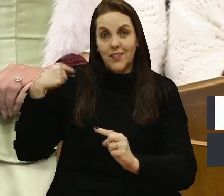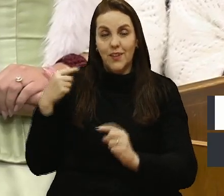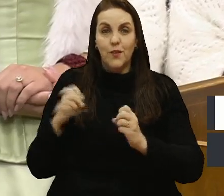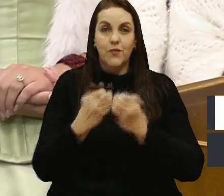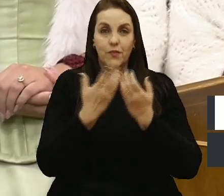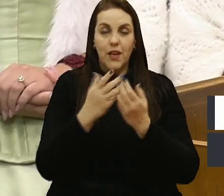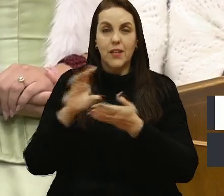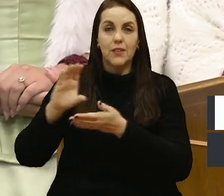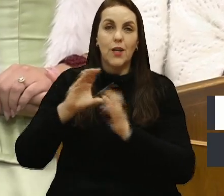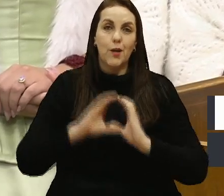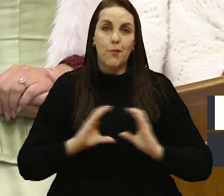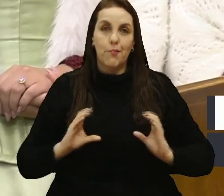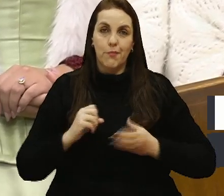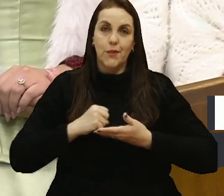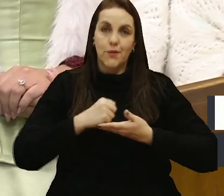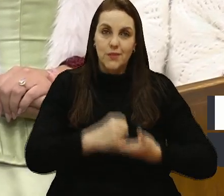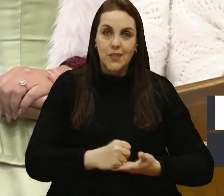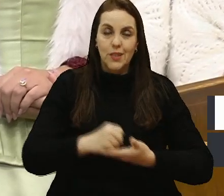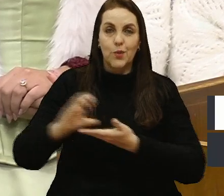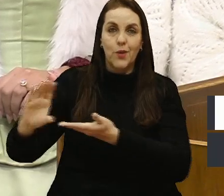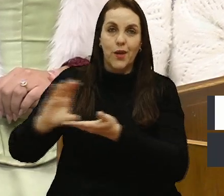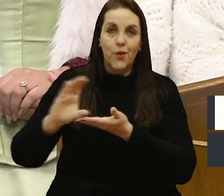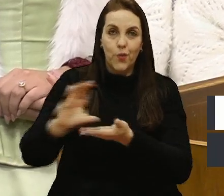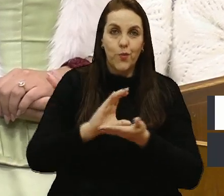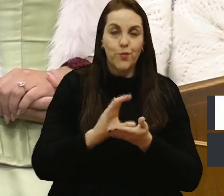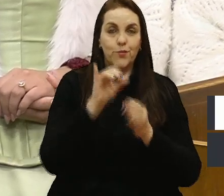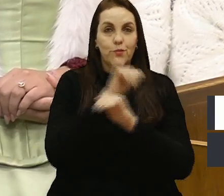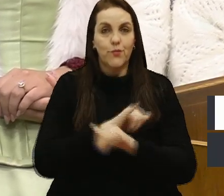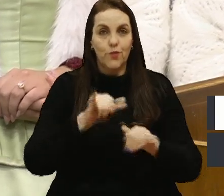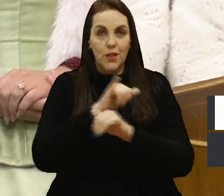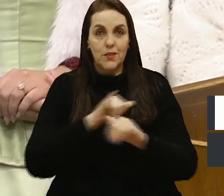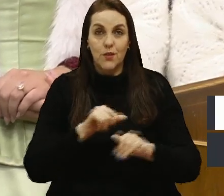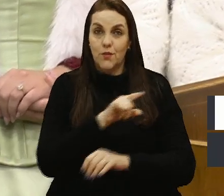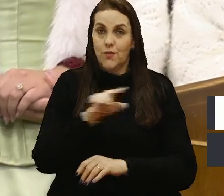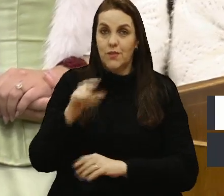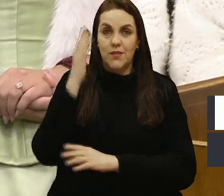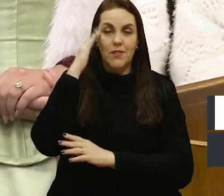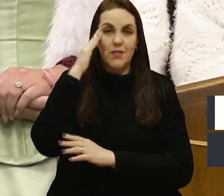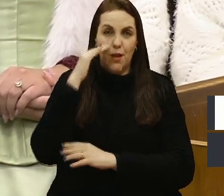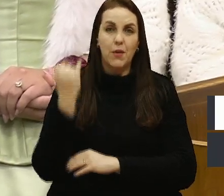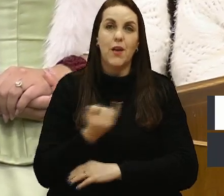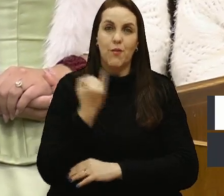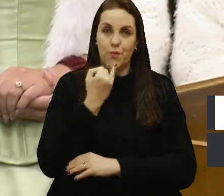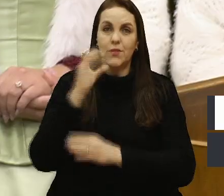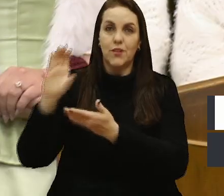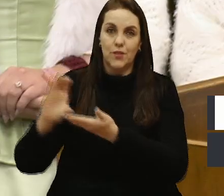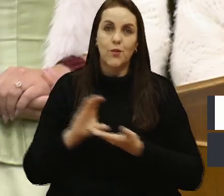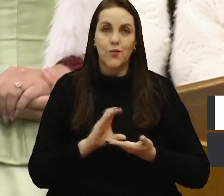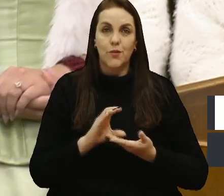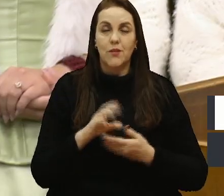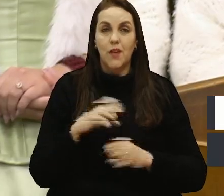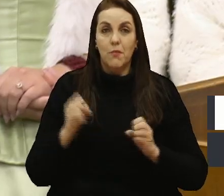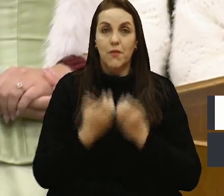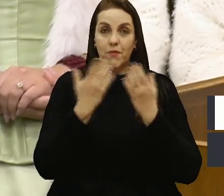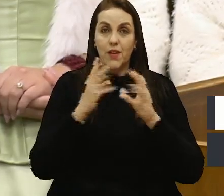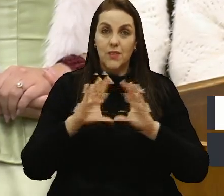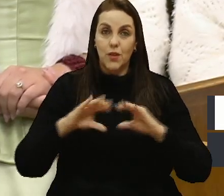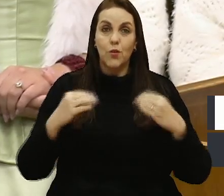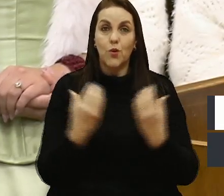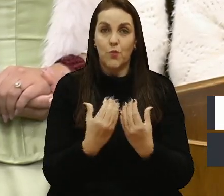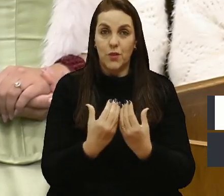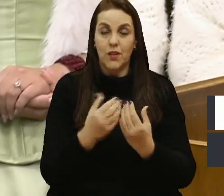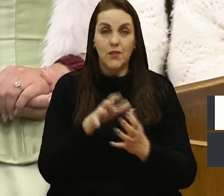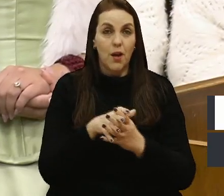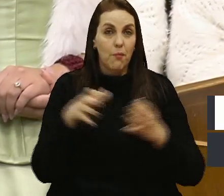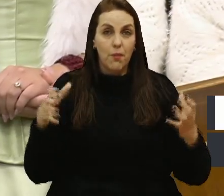de patrocínio, recursos, divulgação, e vocês sabem como é importante os recursos, porque a nossa festa é uma festa comunitária, é a maior